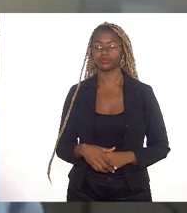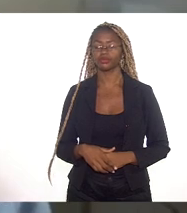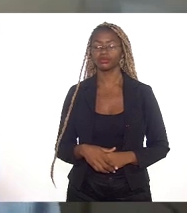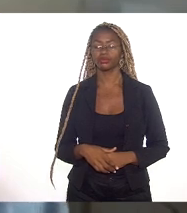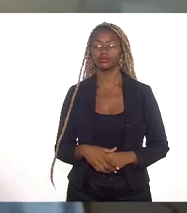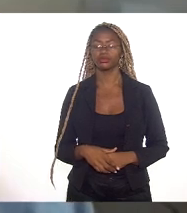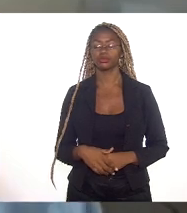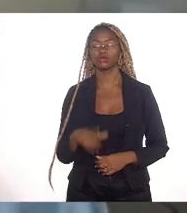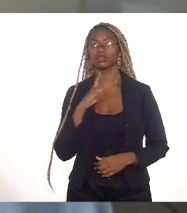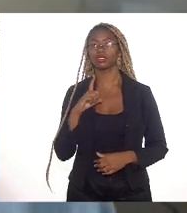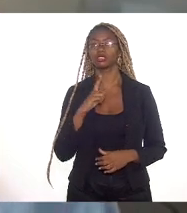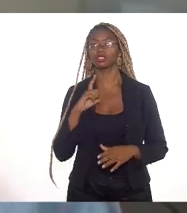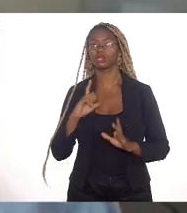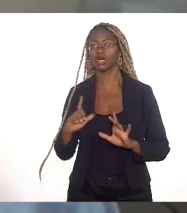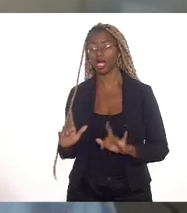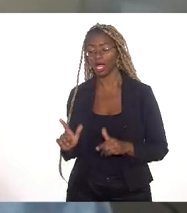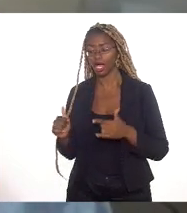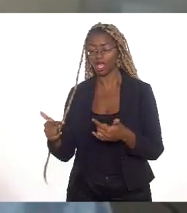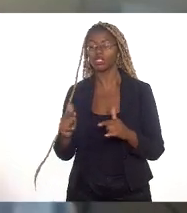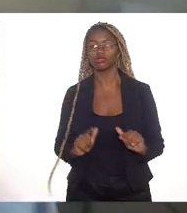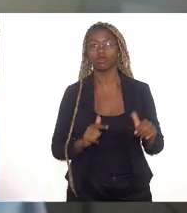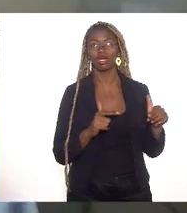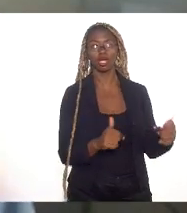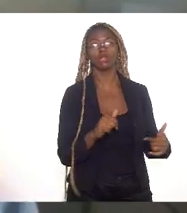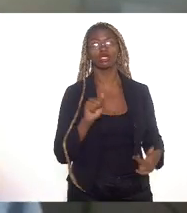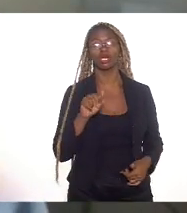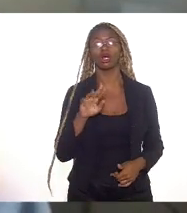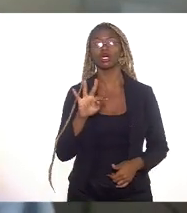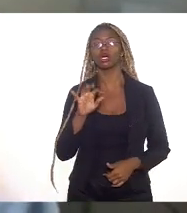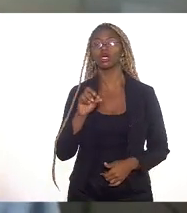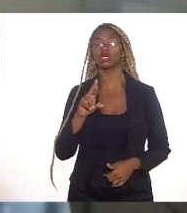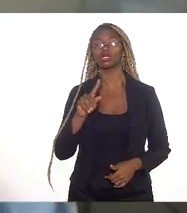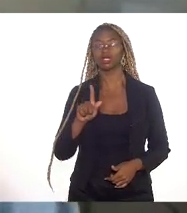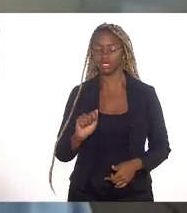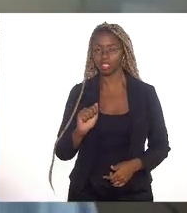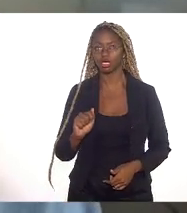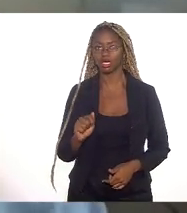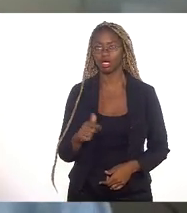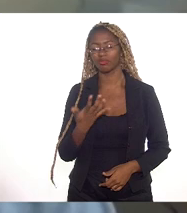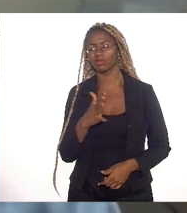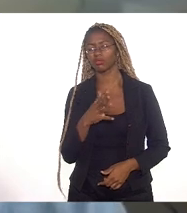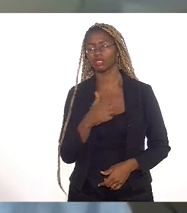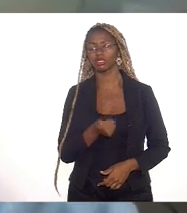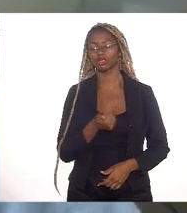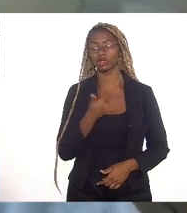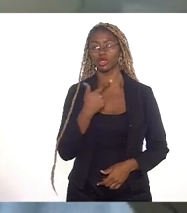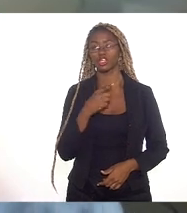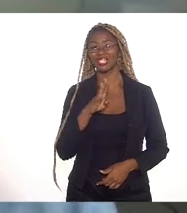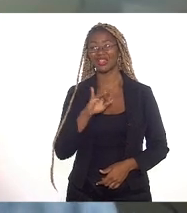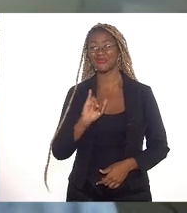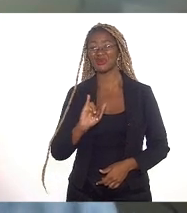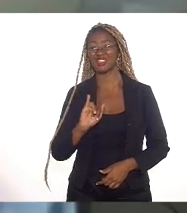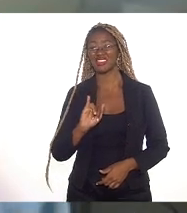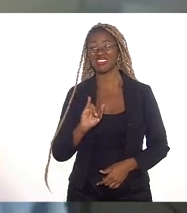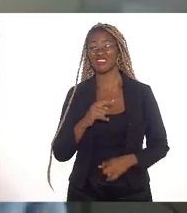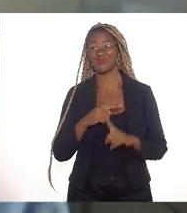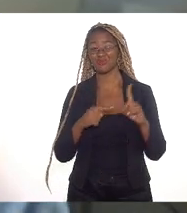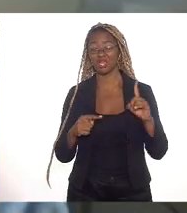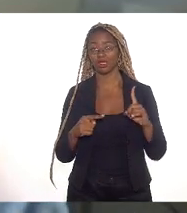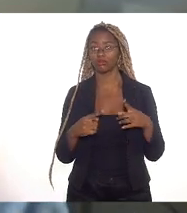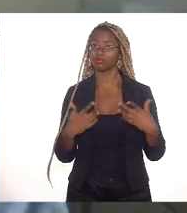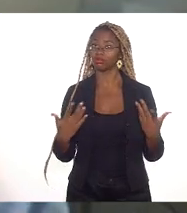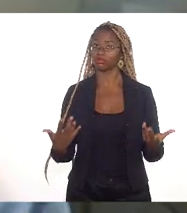das outorgas e dos ágios sobre outorgas, algo como 12 bilhões e meio. E isso tem que